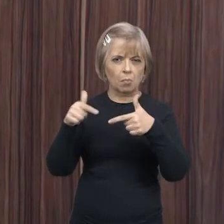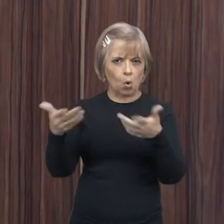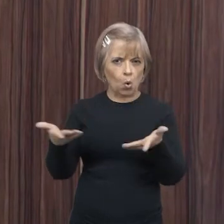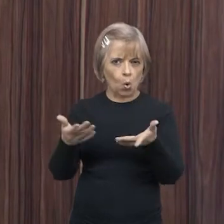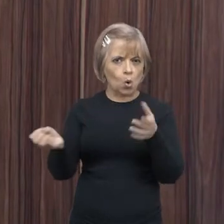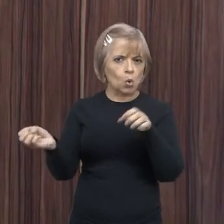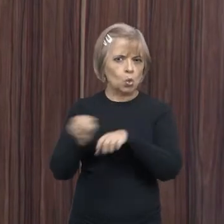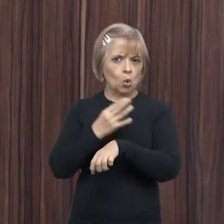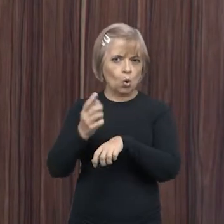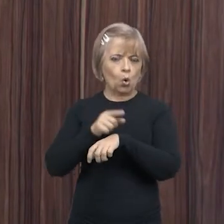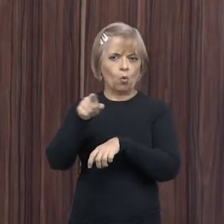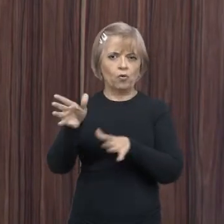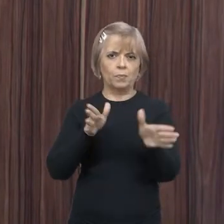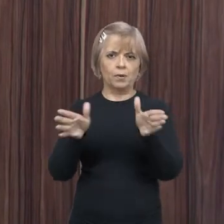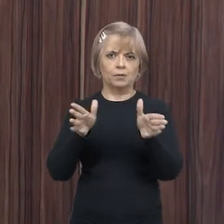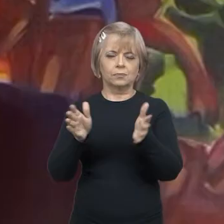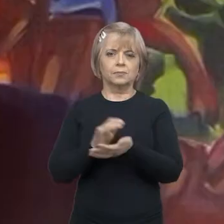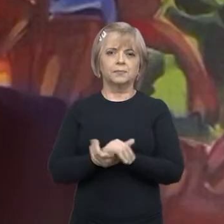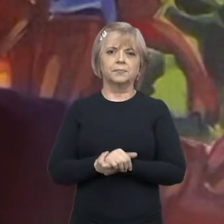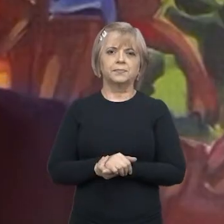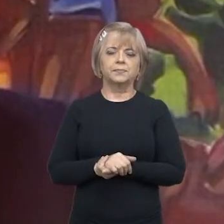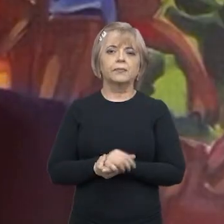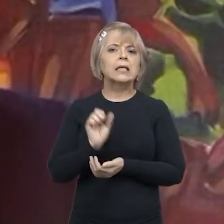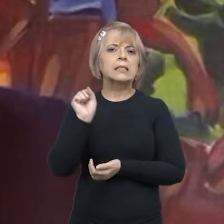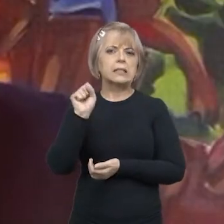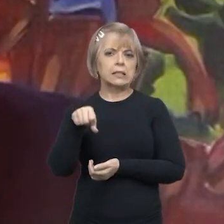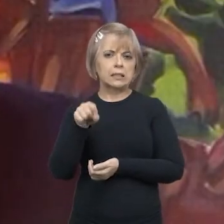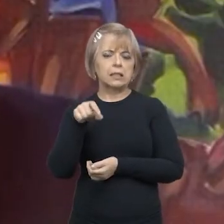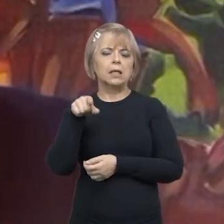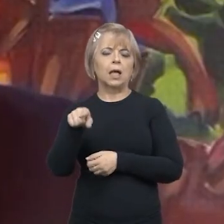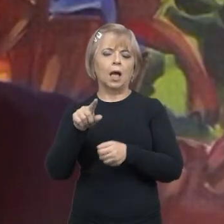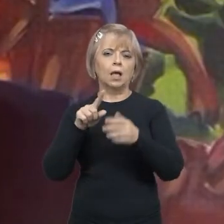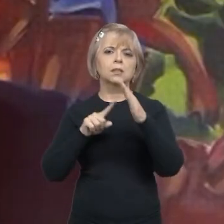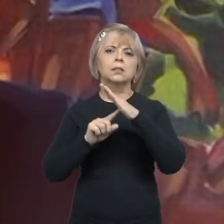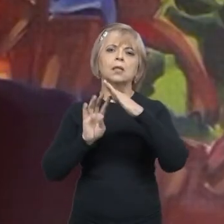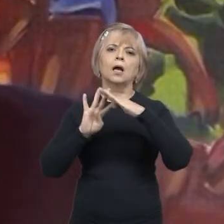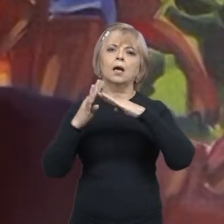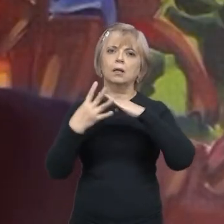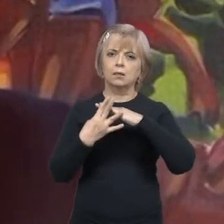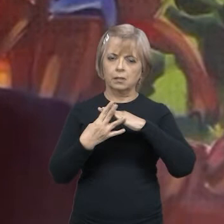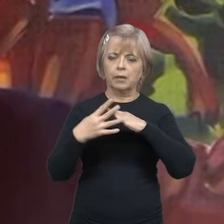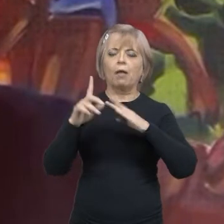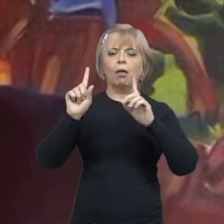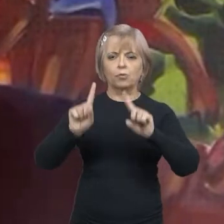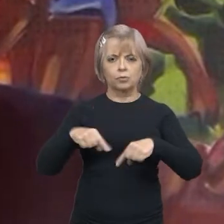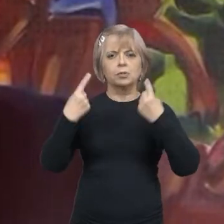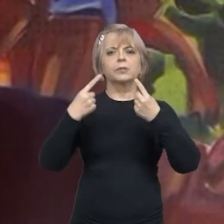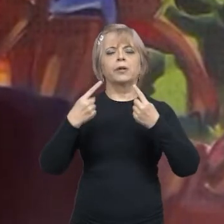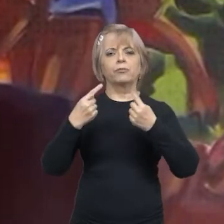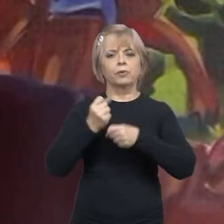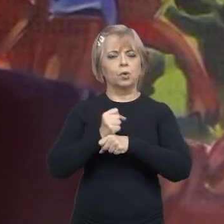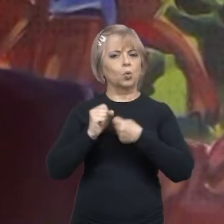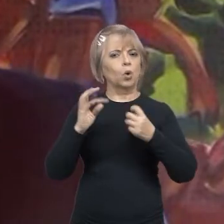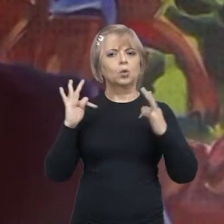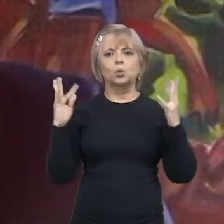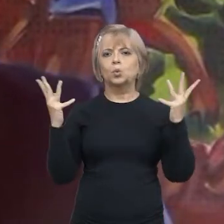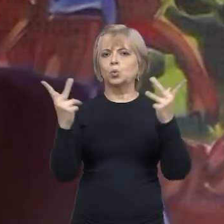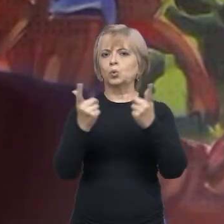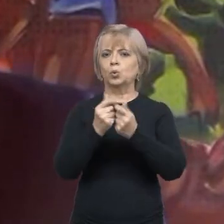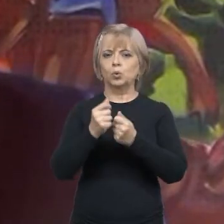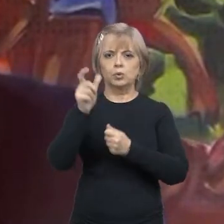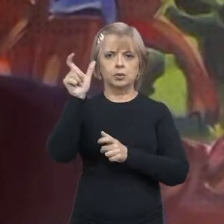período específico da pandemia? Sim, essa pandemia é também um desafio imenso a todos nós.